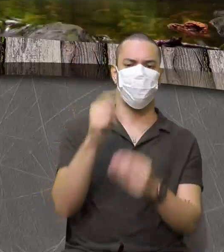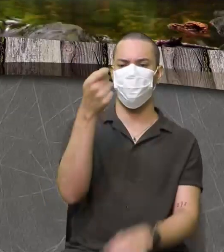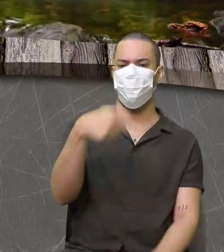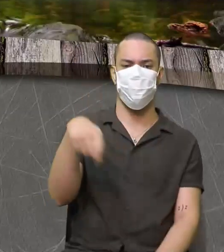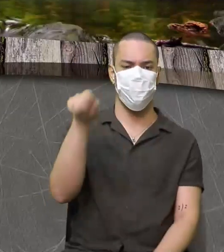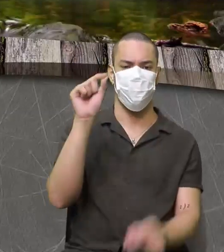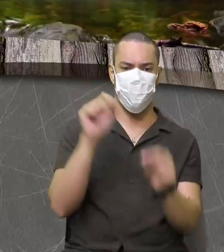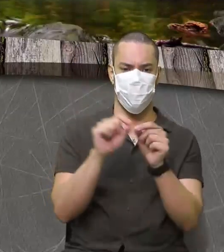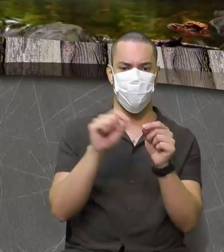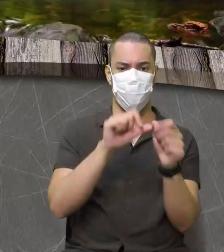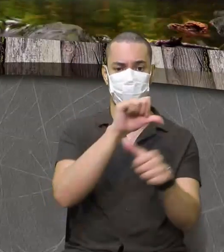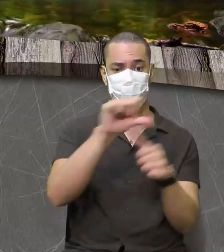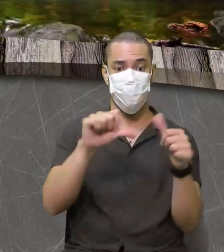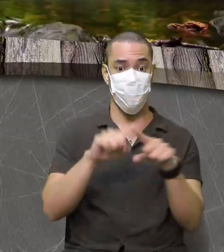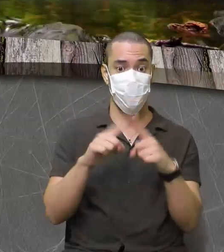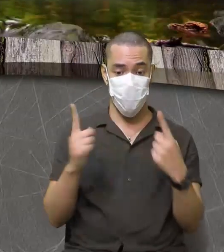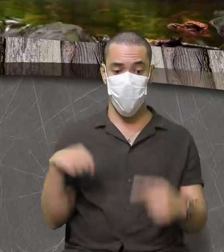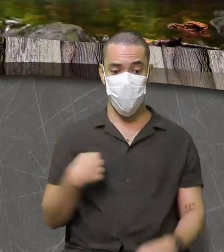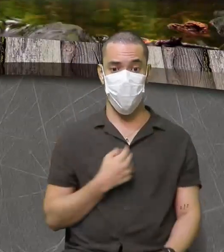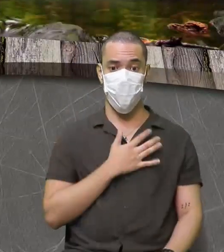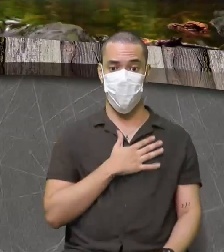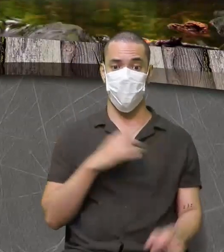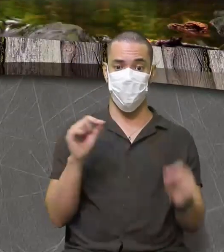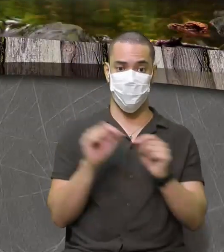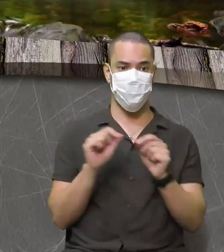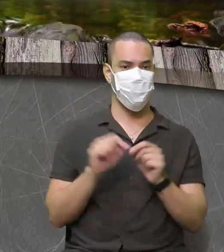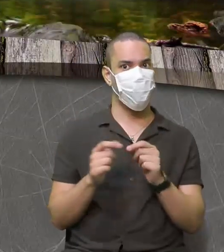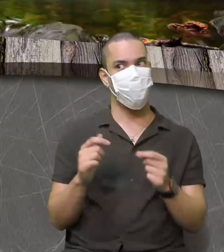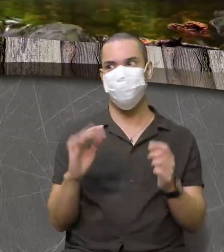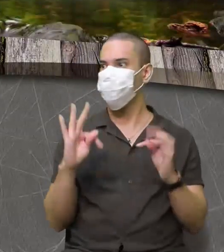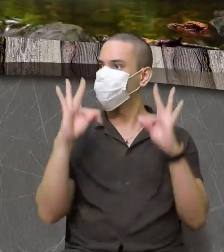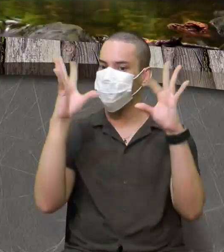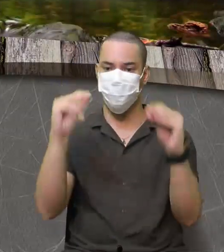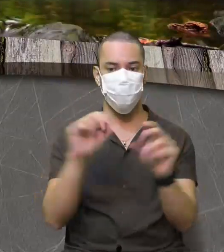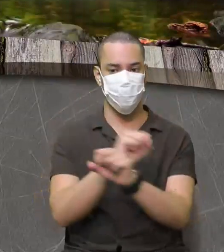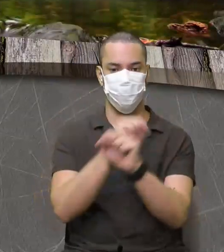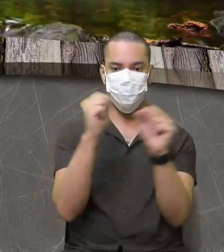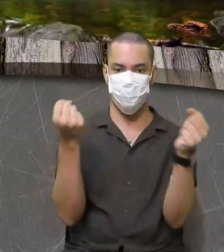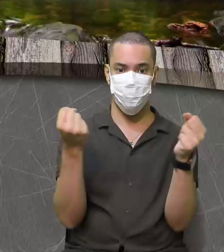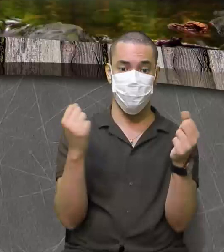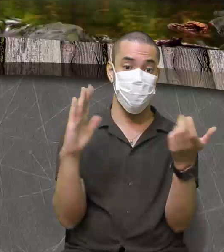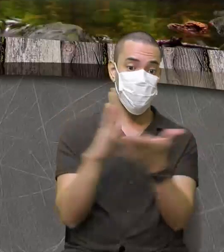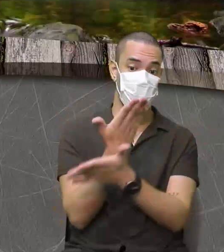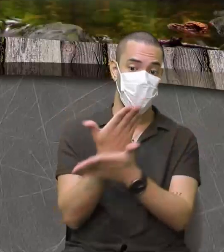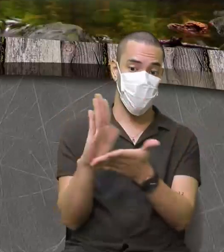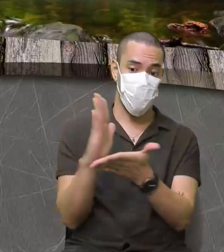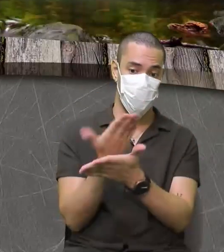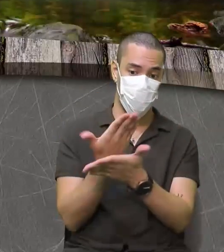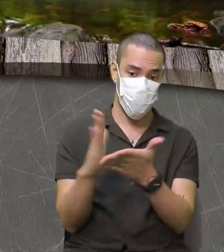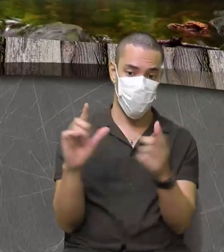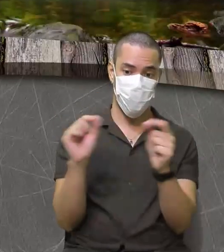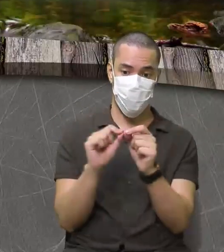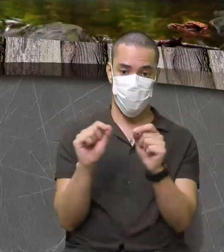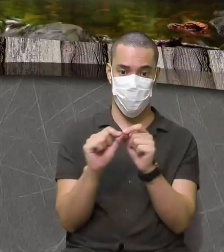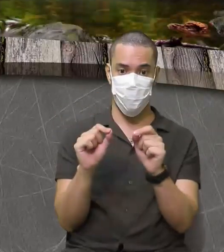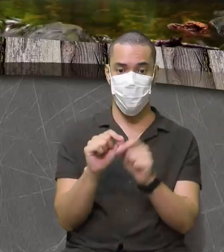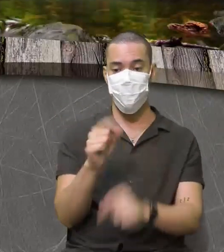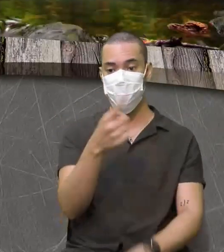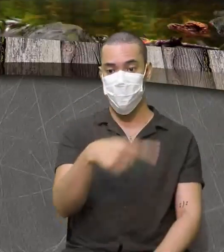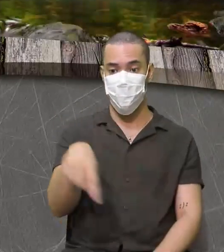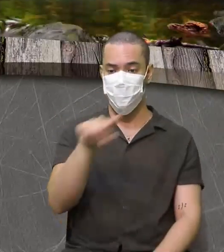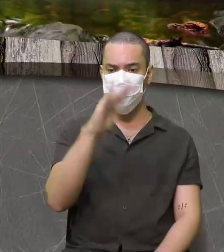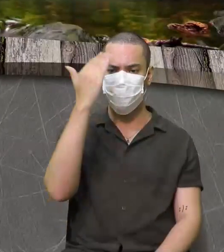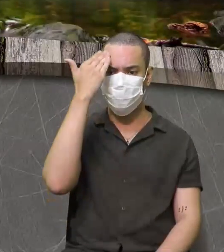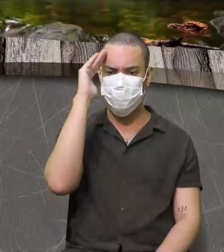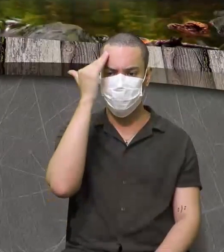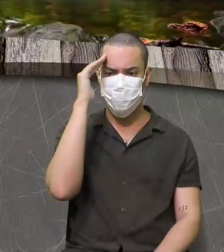Mas aqui a gente quer fazer alguns cruzamentos, nós não vamos fazer todos, tá? Das possibilidades, mas a gente vai fazer para vocês entenderem